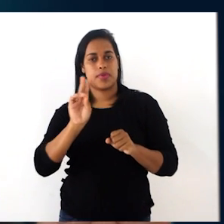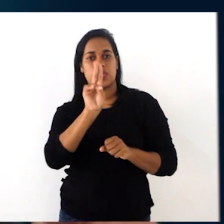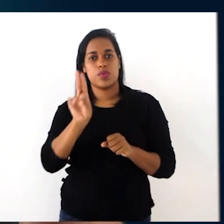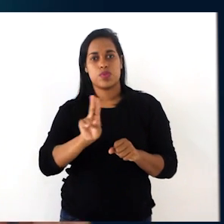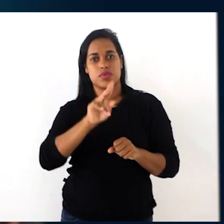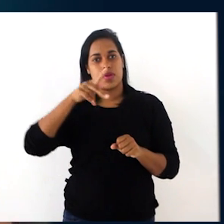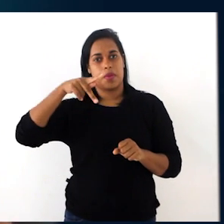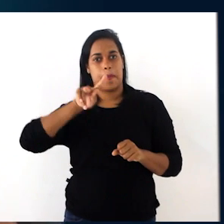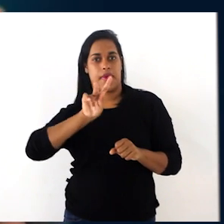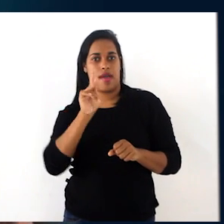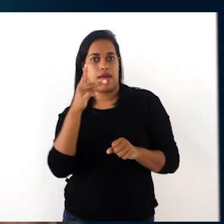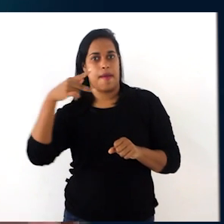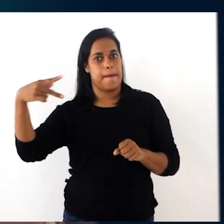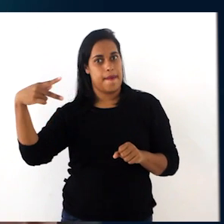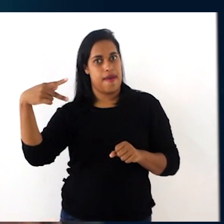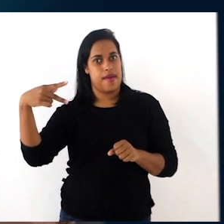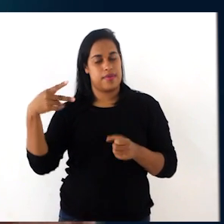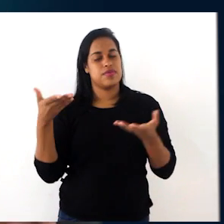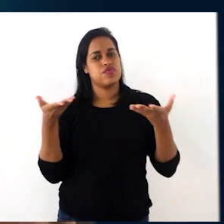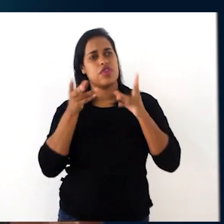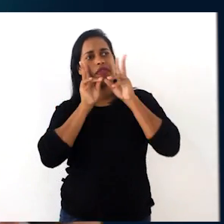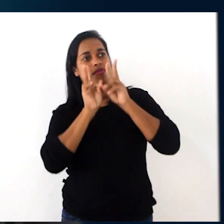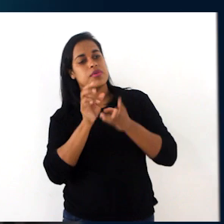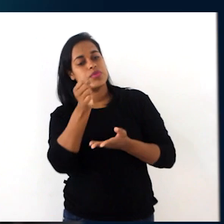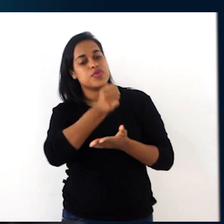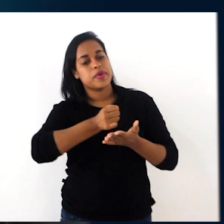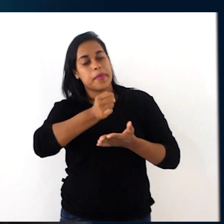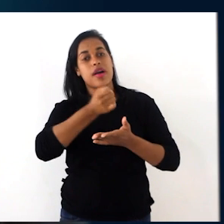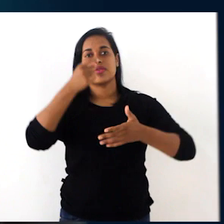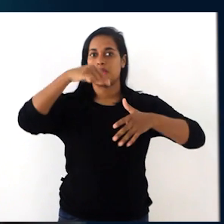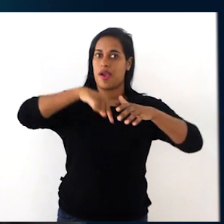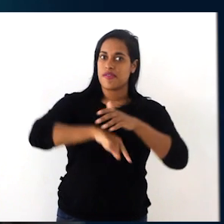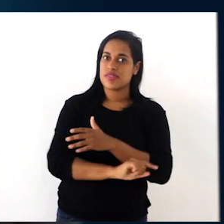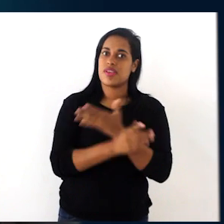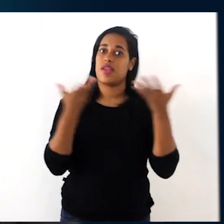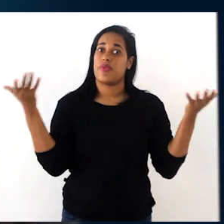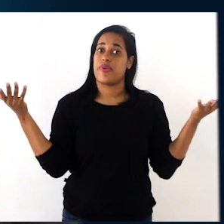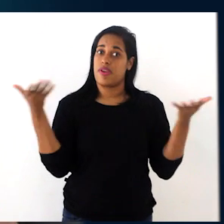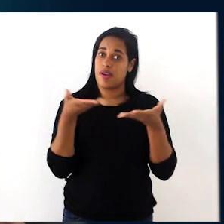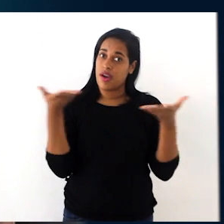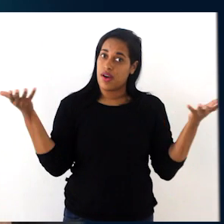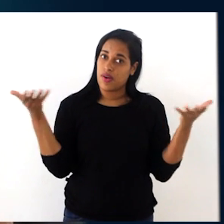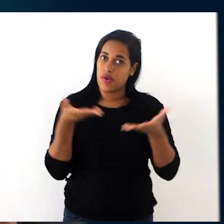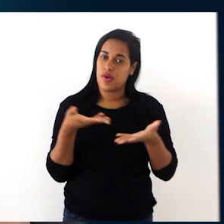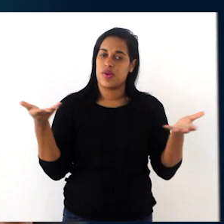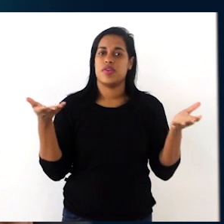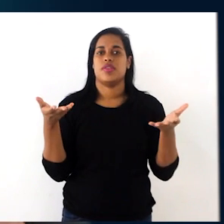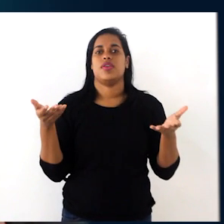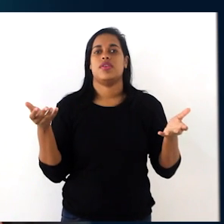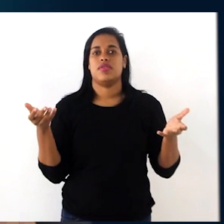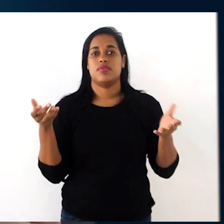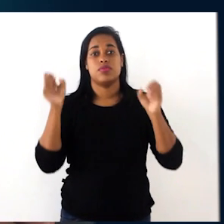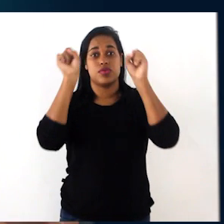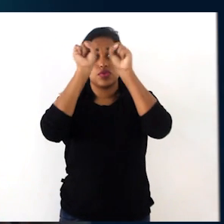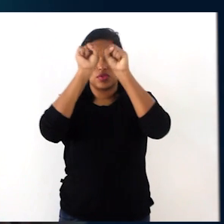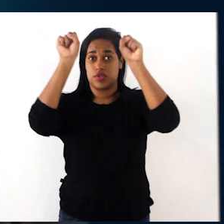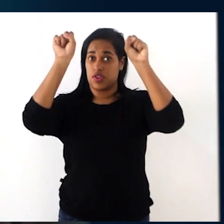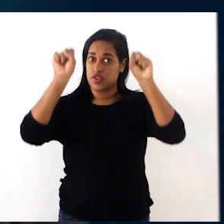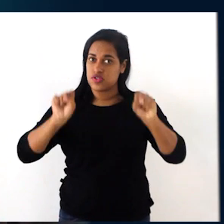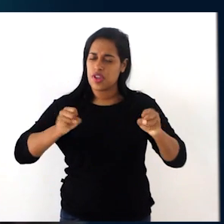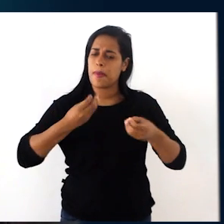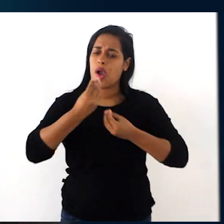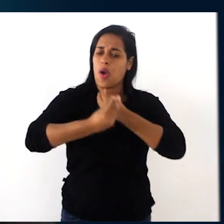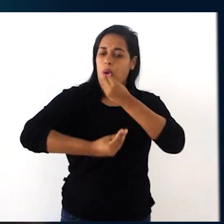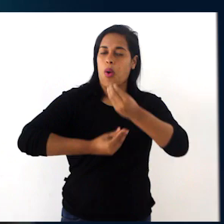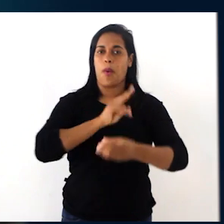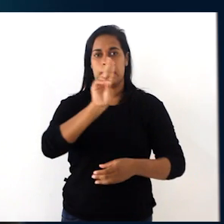vimos o básico, já vimos alguns comandos do avançado e agora vamos ver um sistema, vamos ver como é que